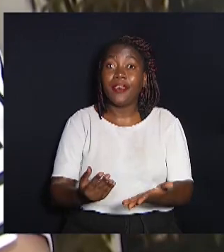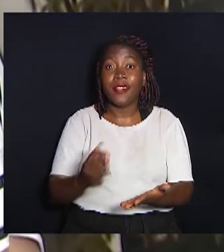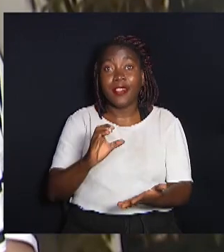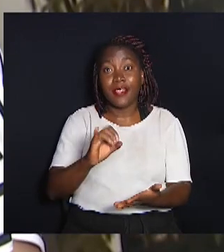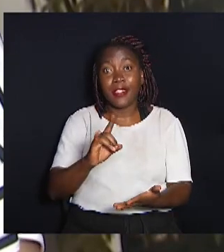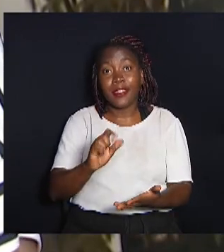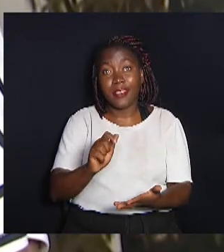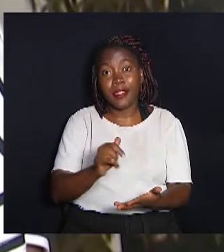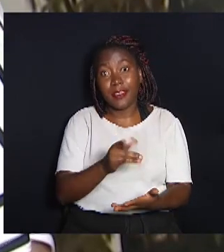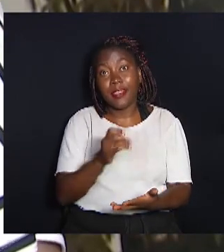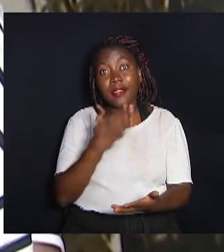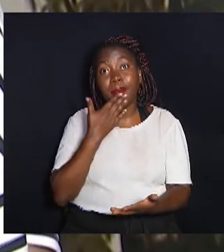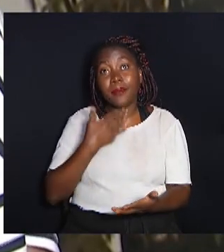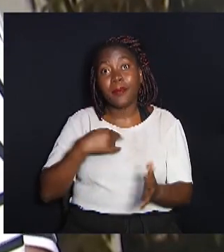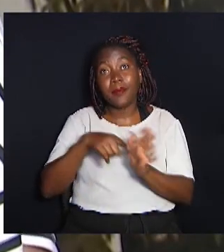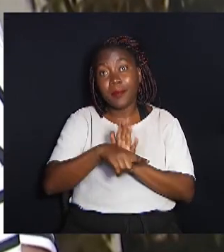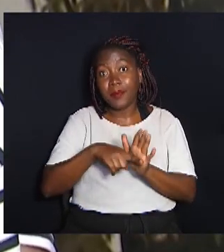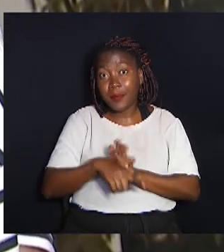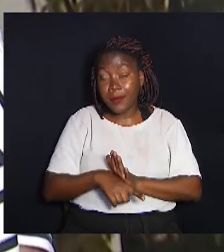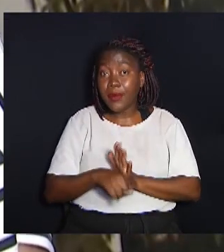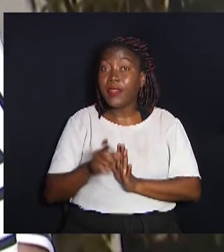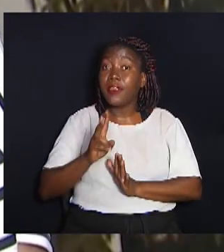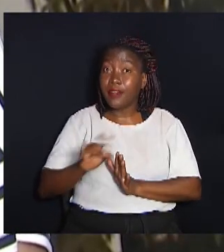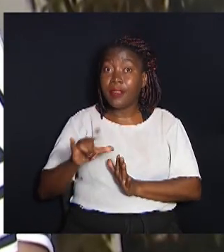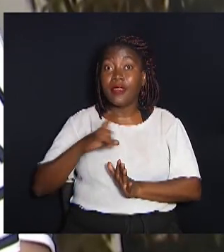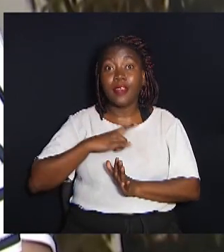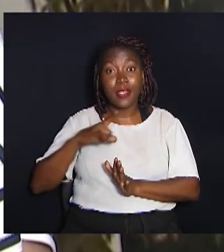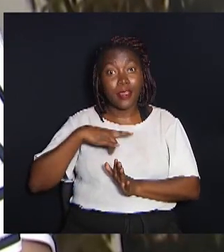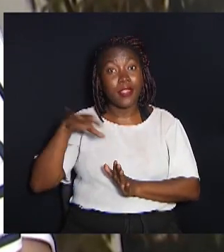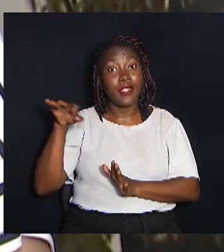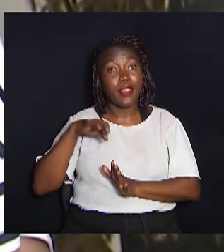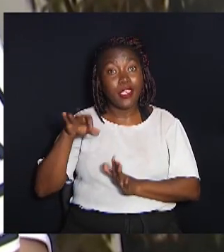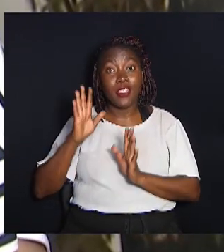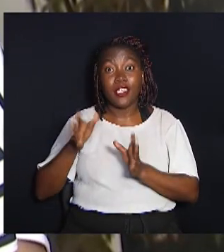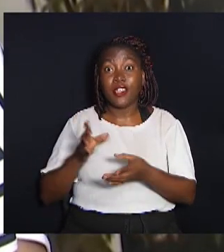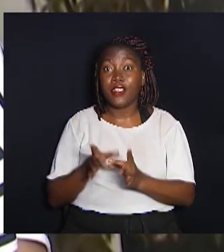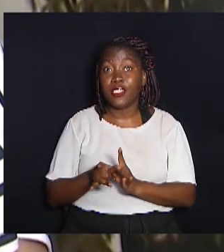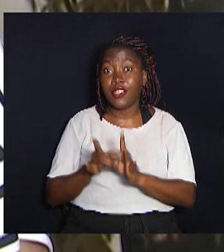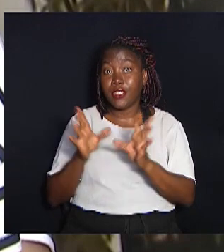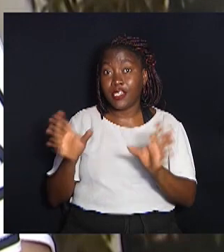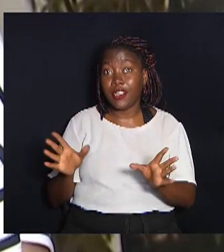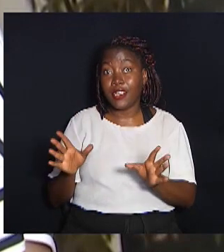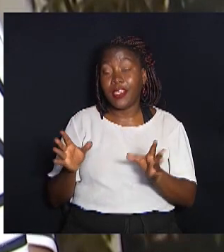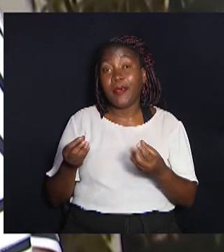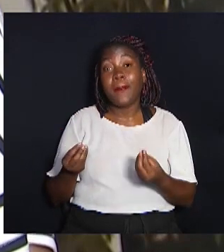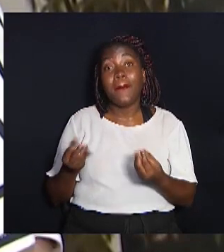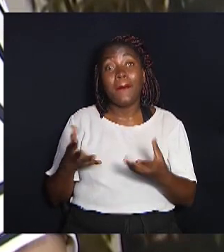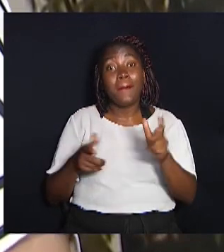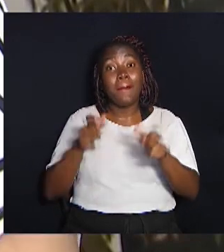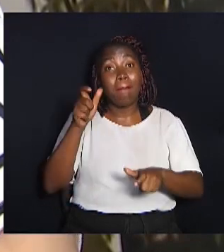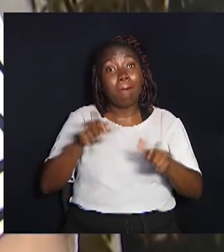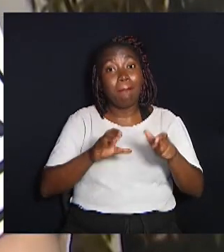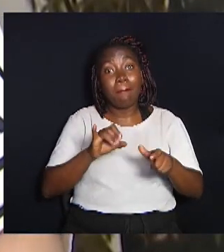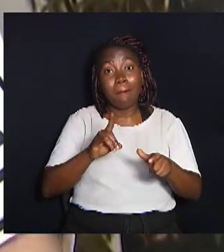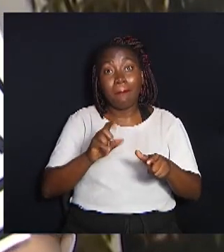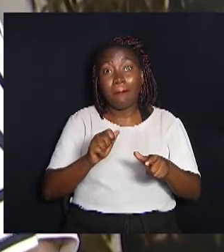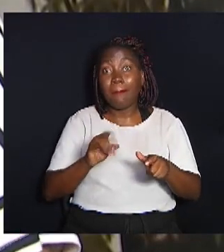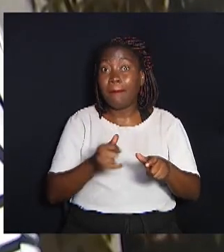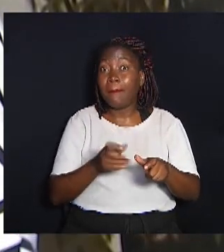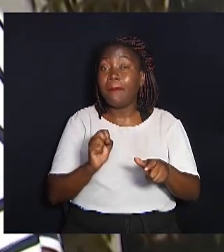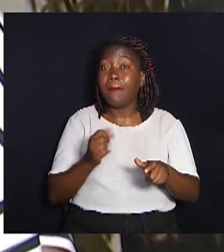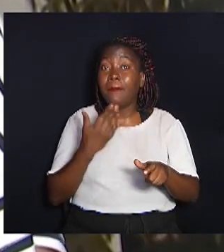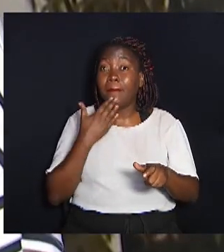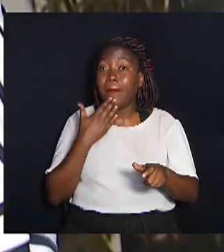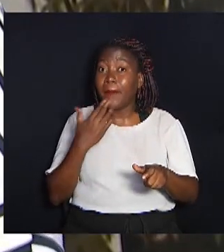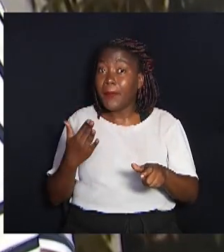de pesquisa, a gente vai ter um formulário já disponível para que o cidadão possa pedir, às vezes, da sua própria